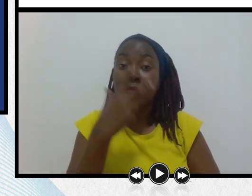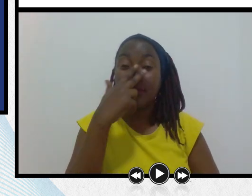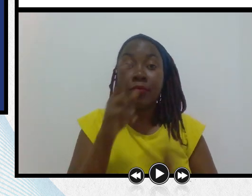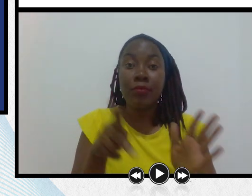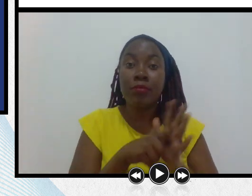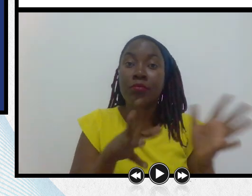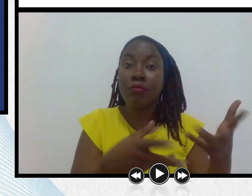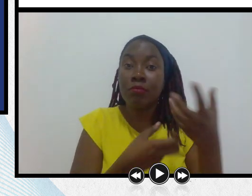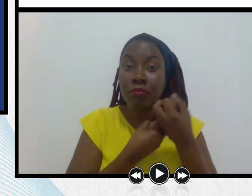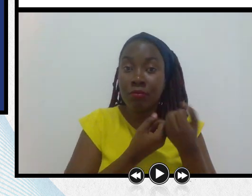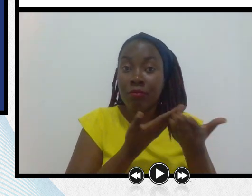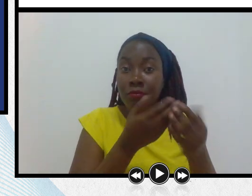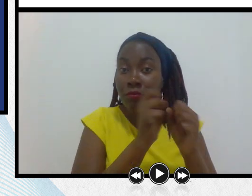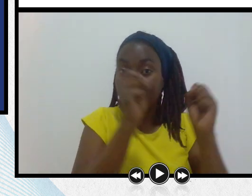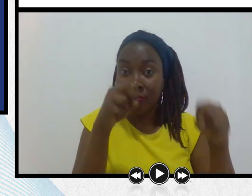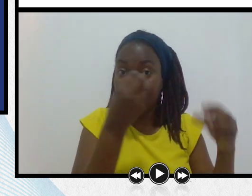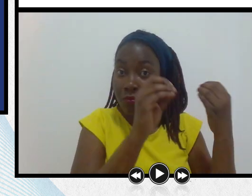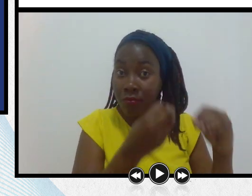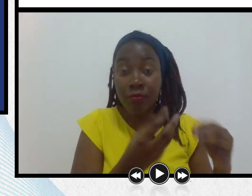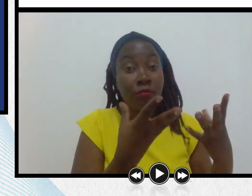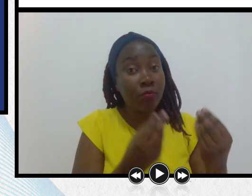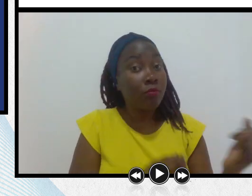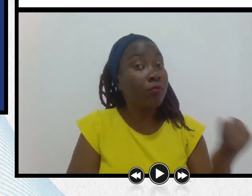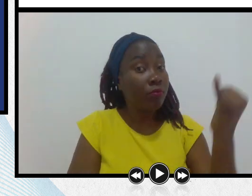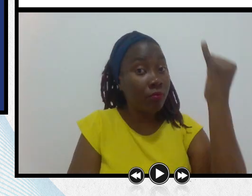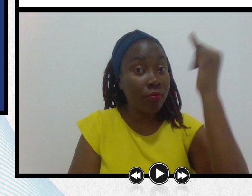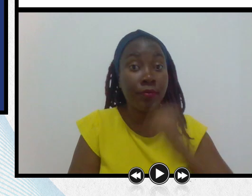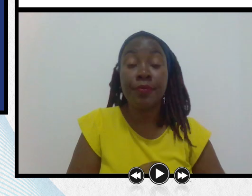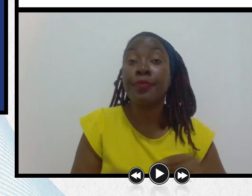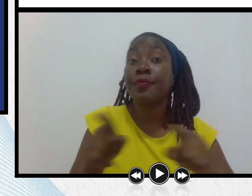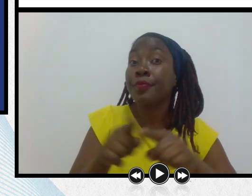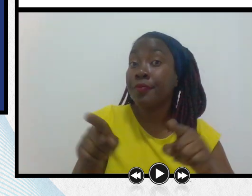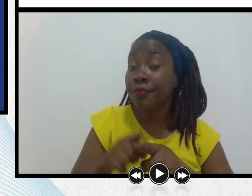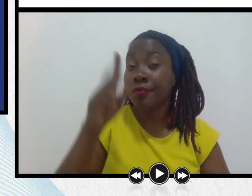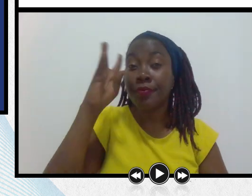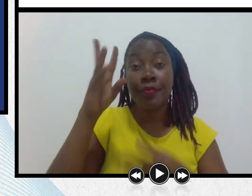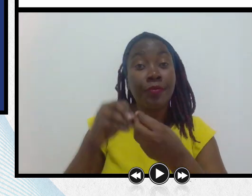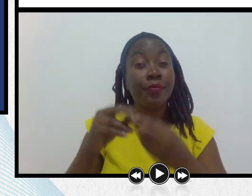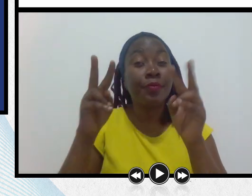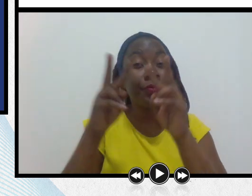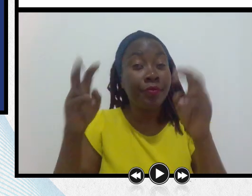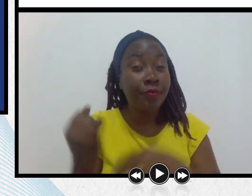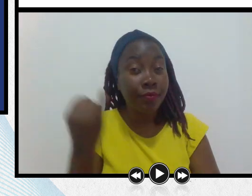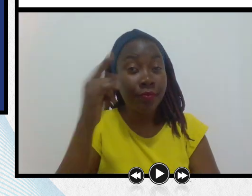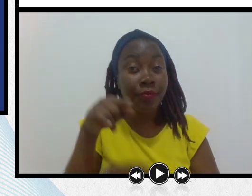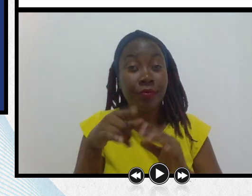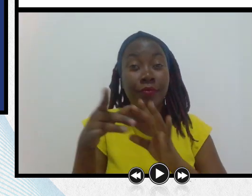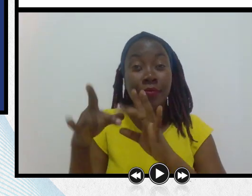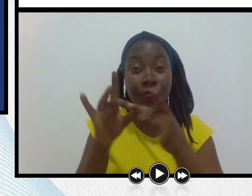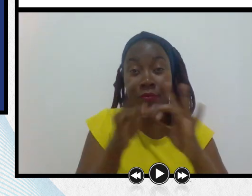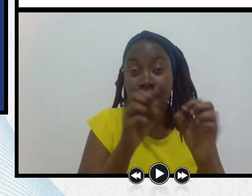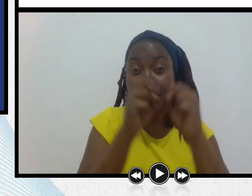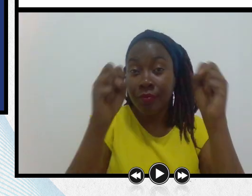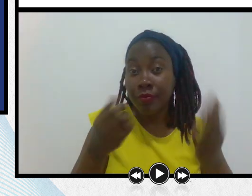se apropria daquele sistema que foi instalado, que é muito importante. A gente também leva em consideração uma questão importante, que é a harmonização do sistema